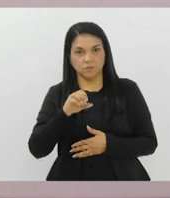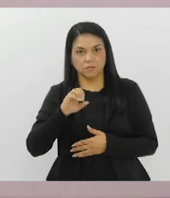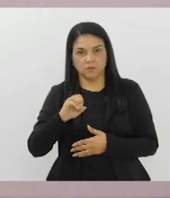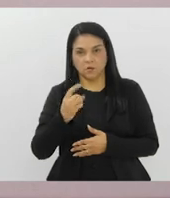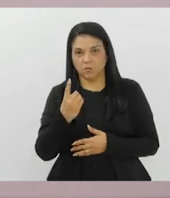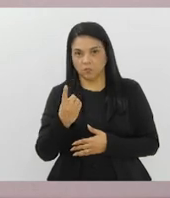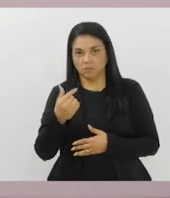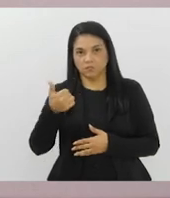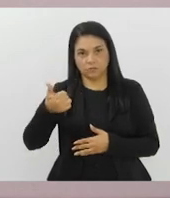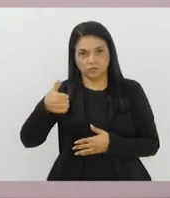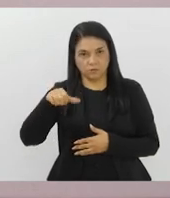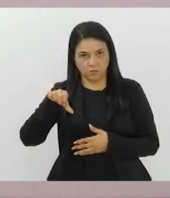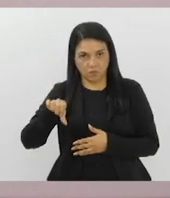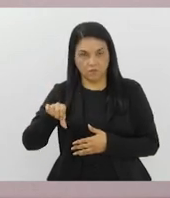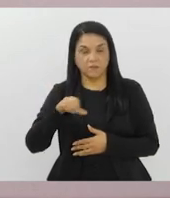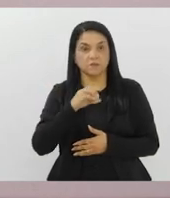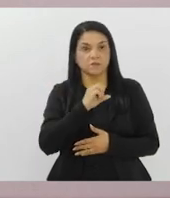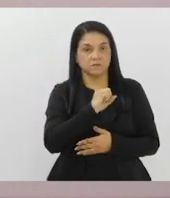0800-282-0119.